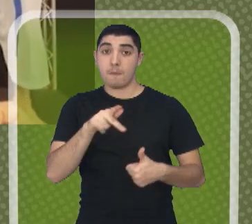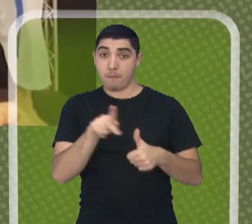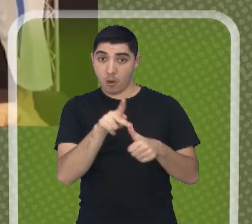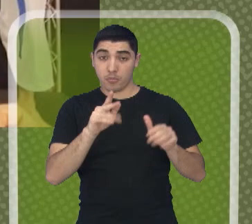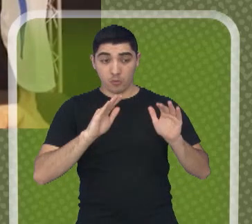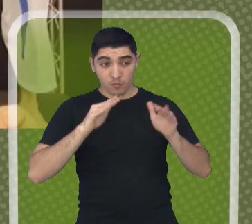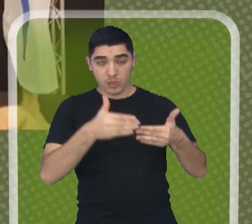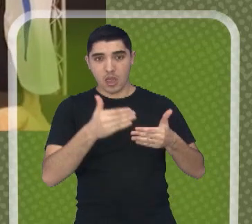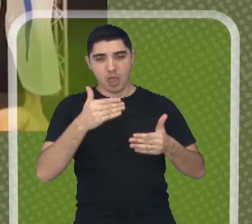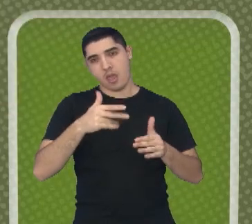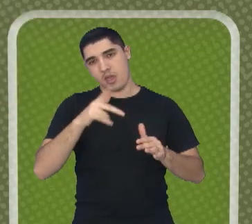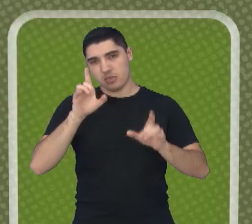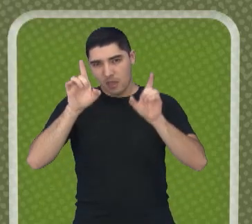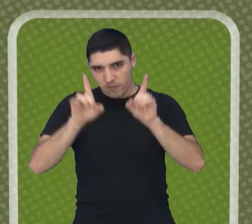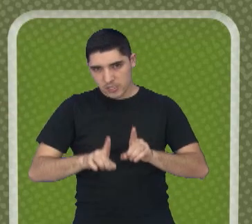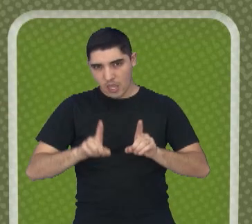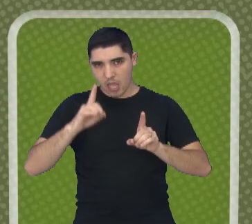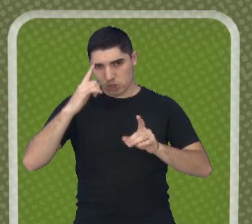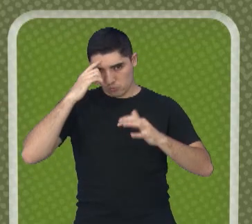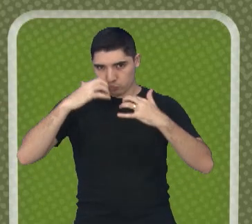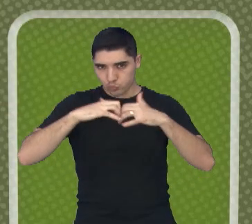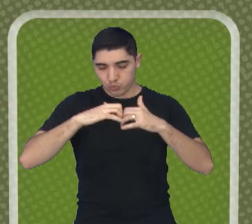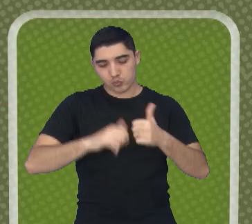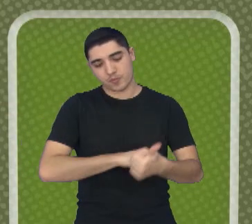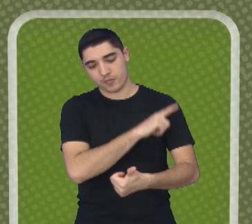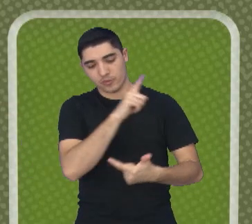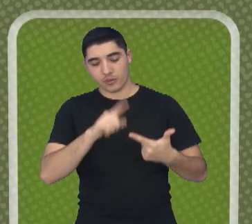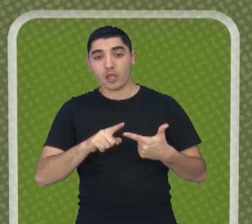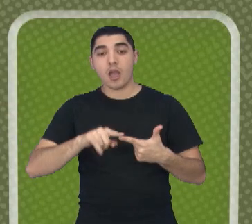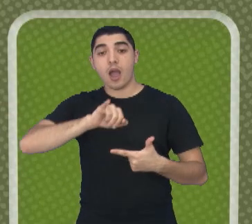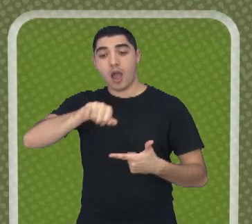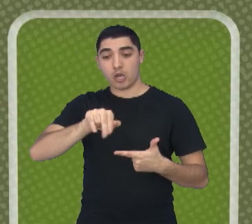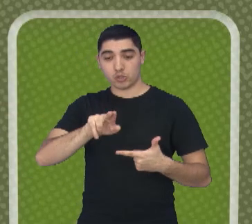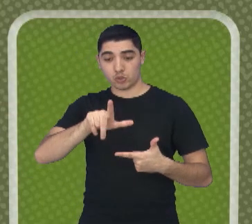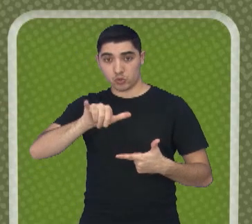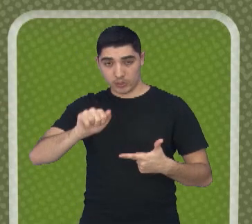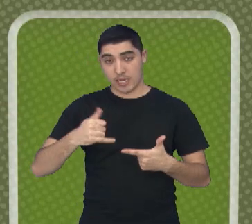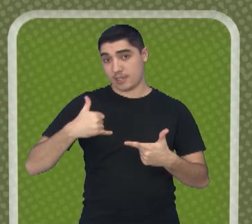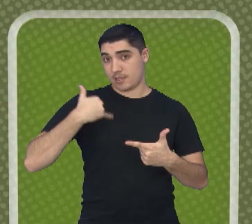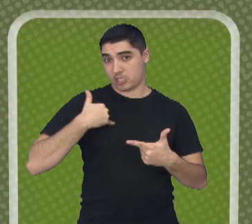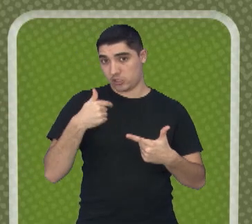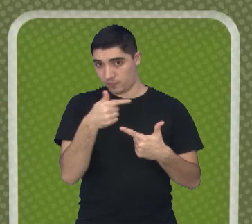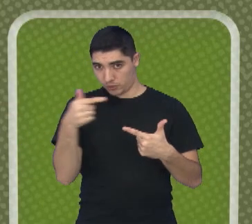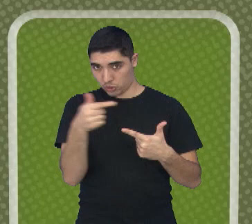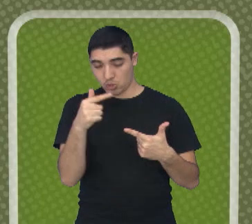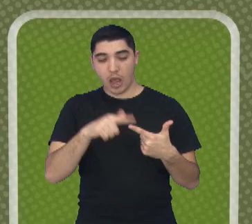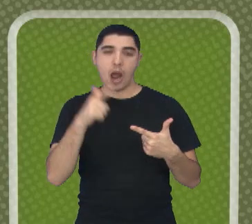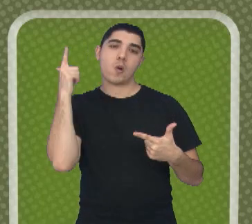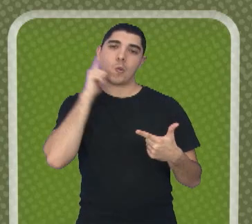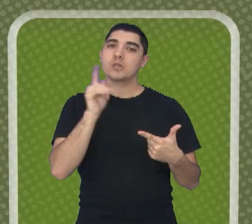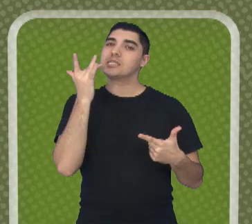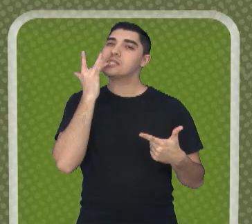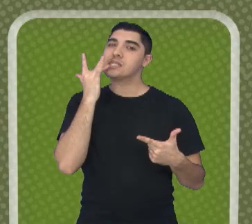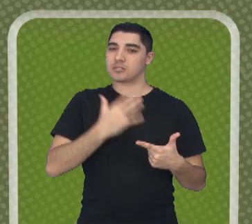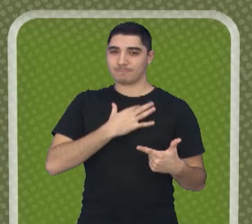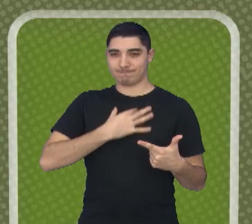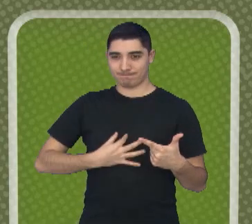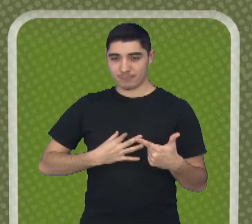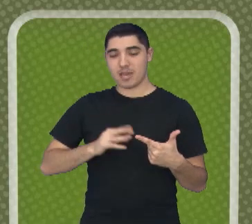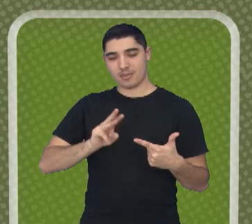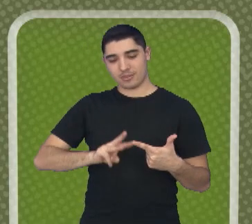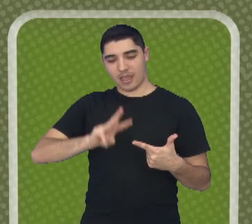deficiente intelectual D2 masculino. E a Júlia Kuranaga, que tem 22 anos e conquistou o ouro no